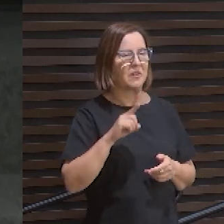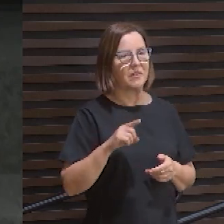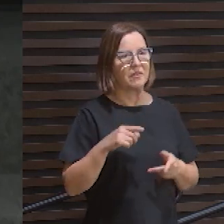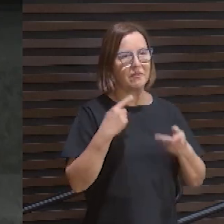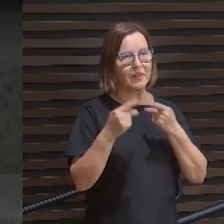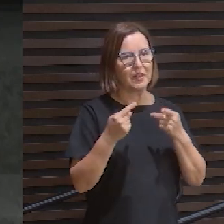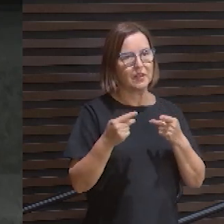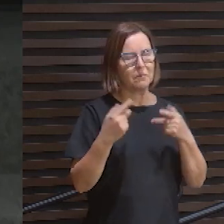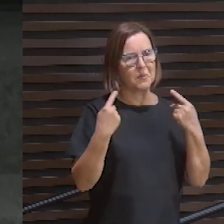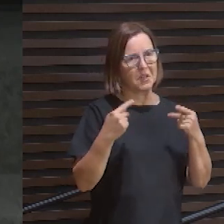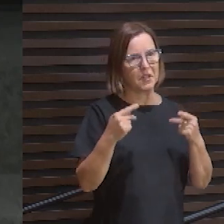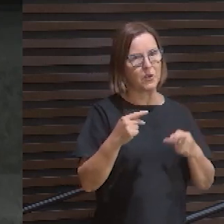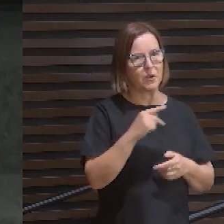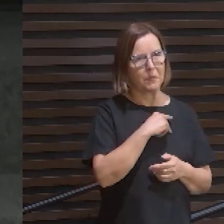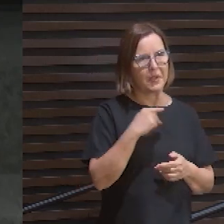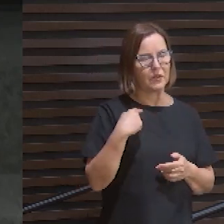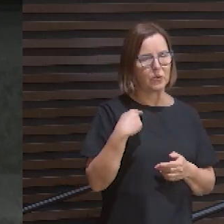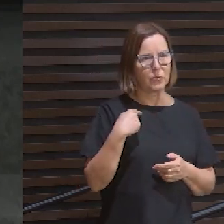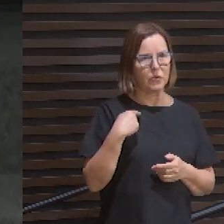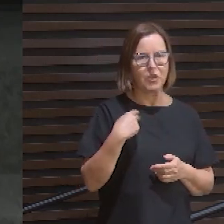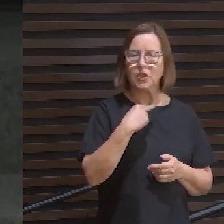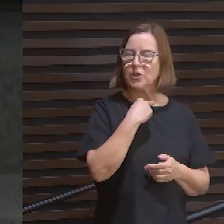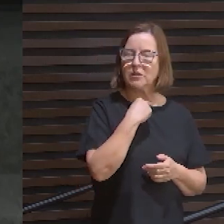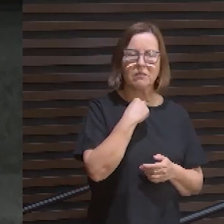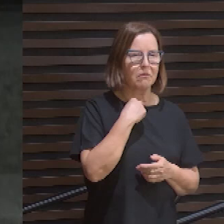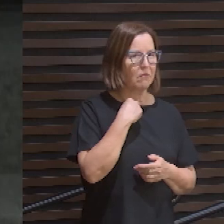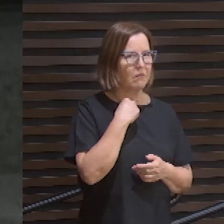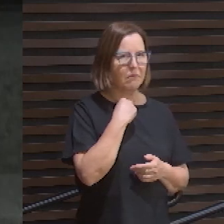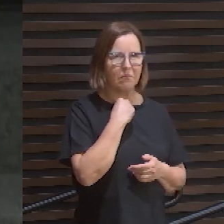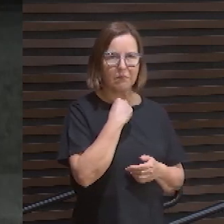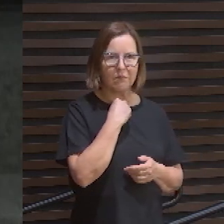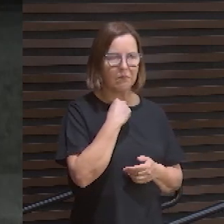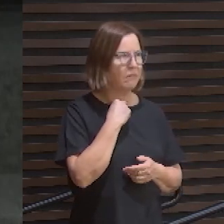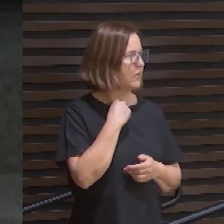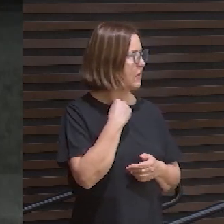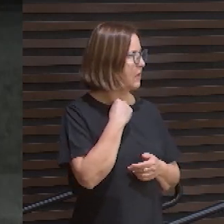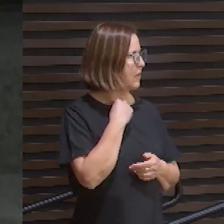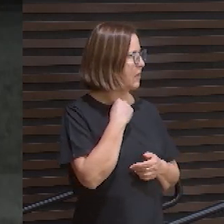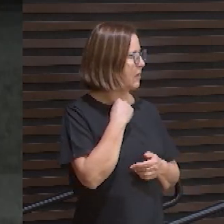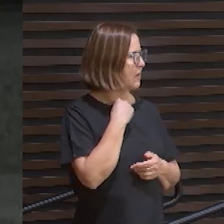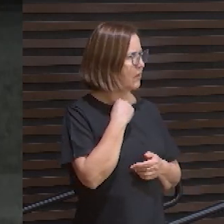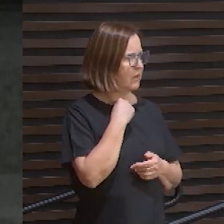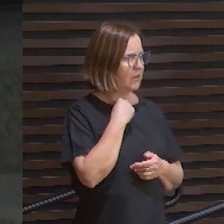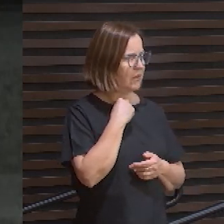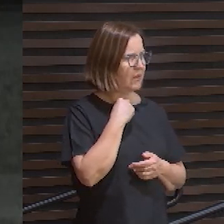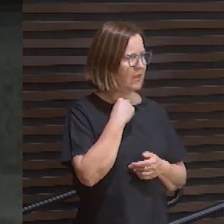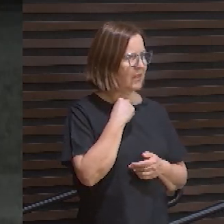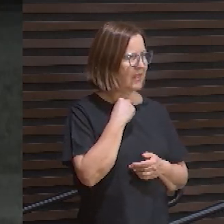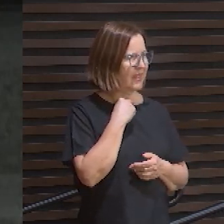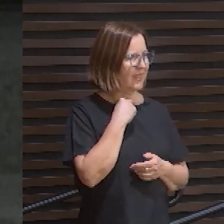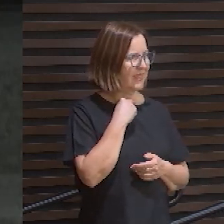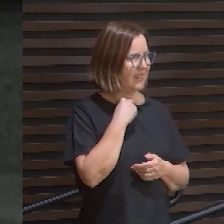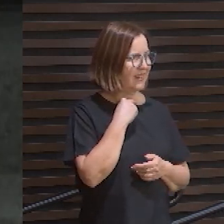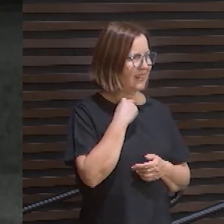Pregador, pastor, não pode ser, vamos ver, não pode